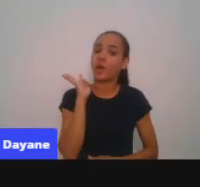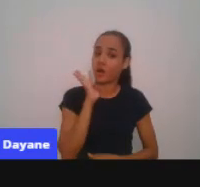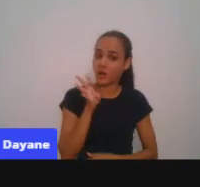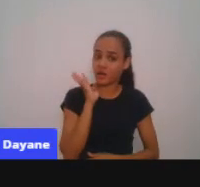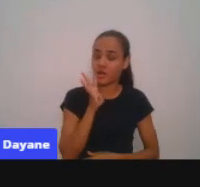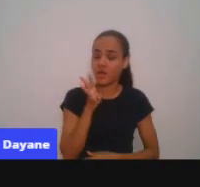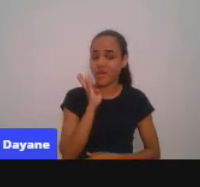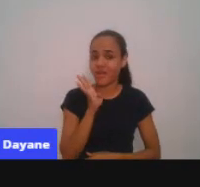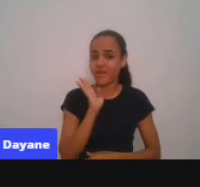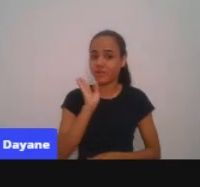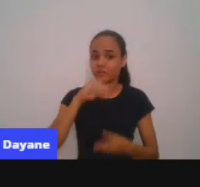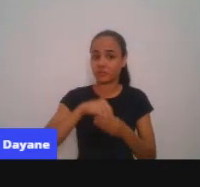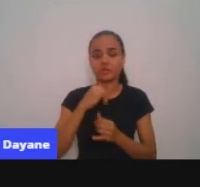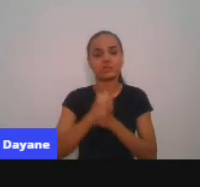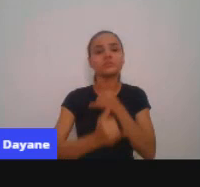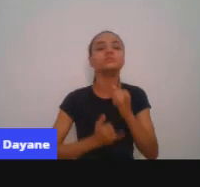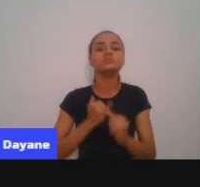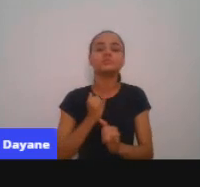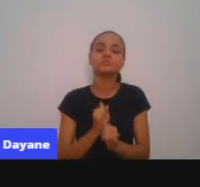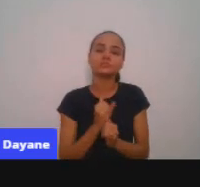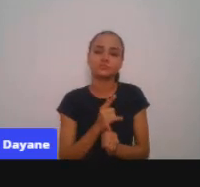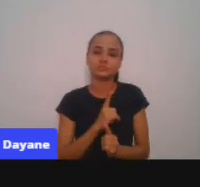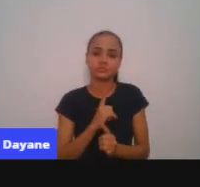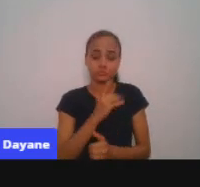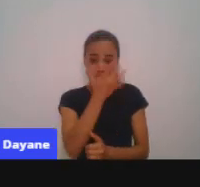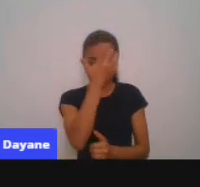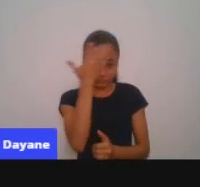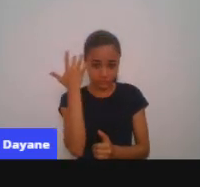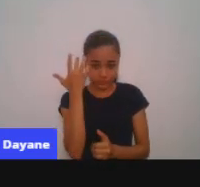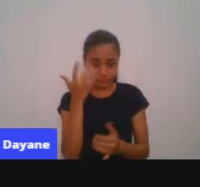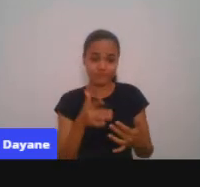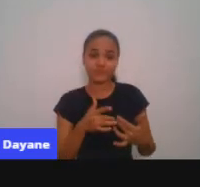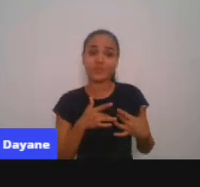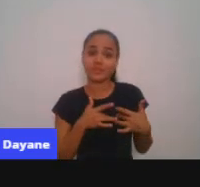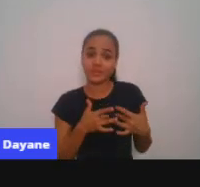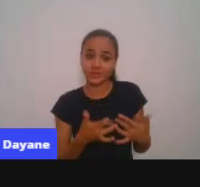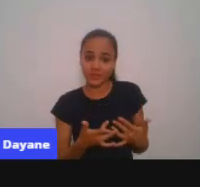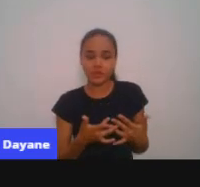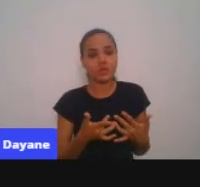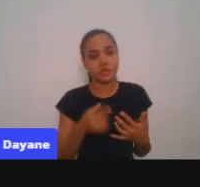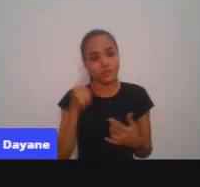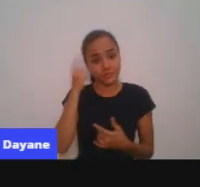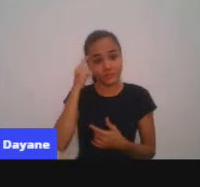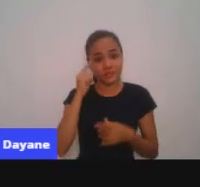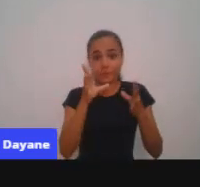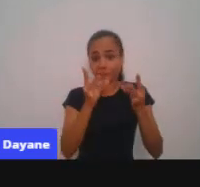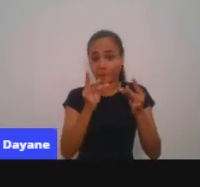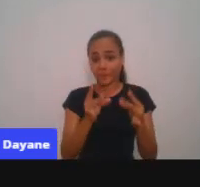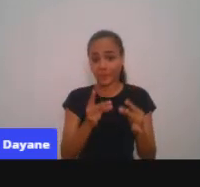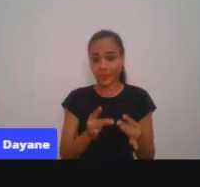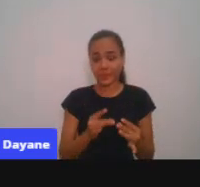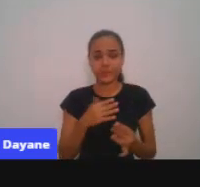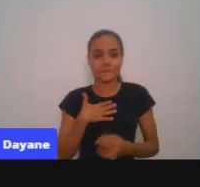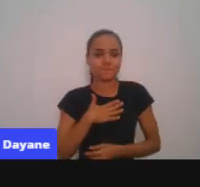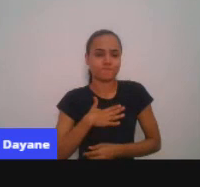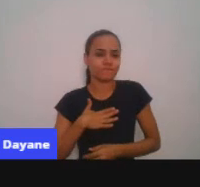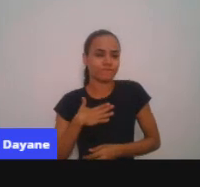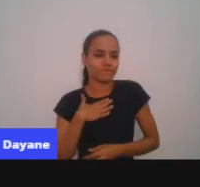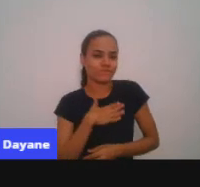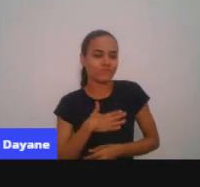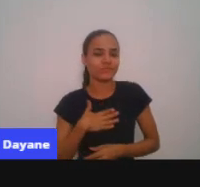que são generosas, né, que pensam em alguns detalhes, que gostam de fazer isso. Então, essas pessoas,